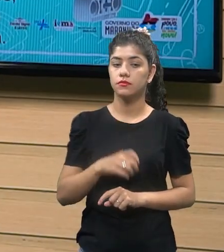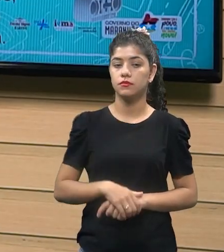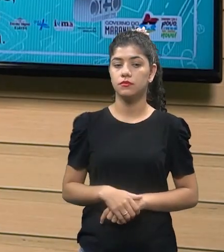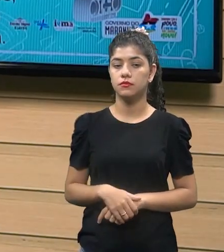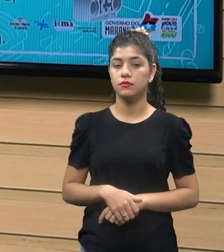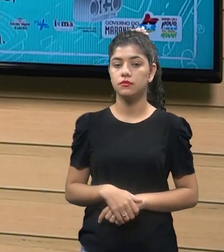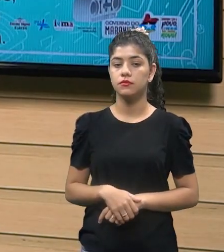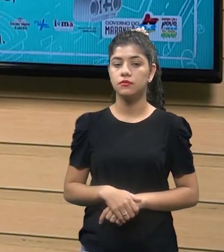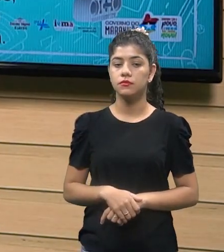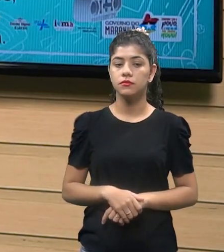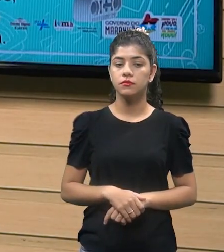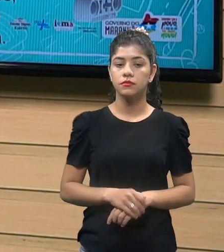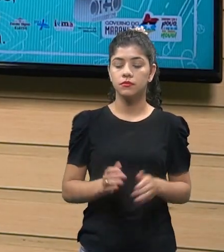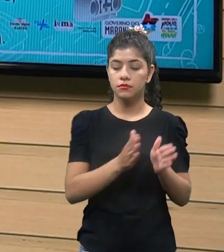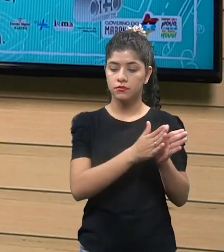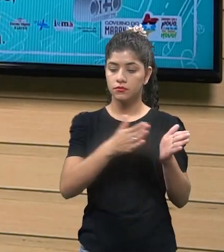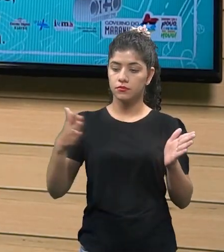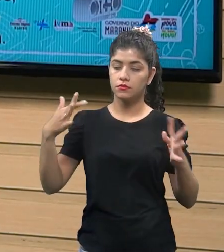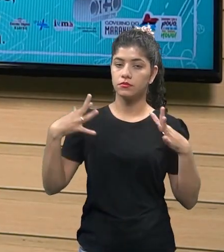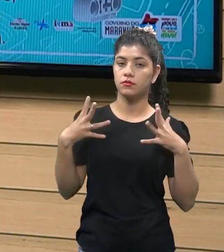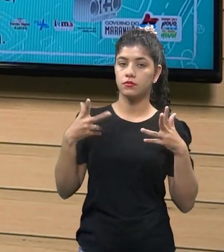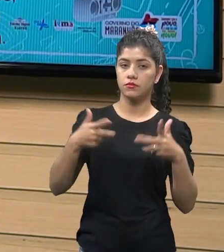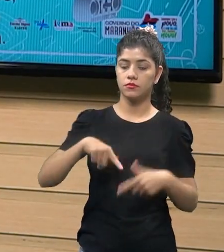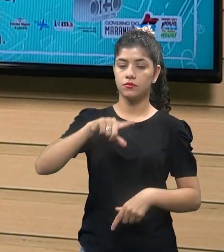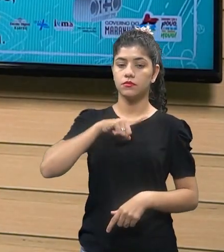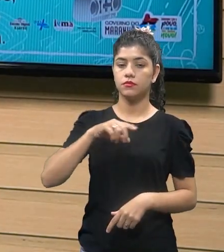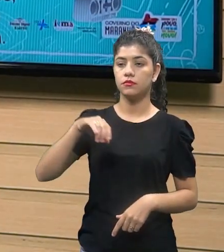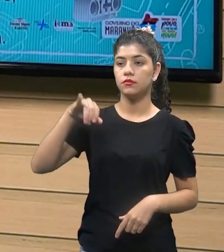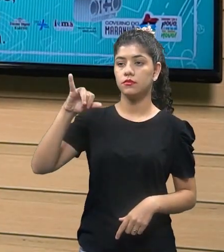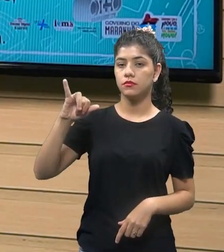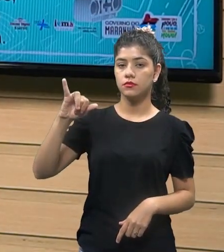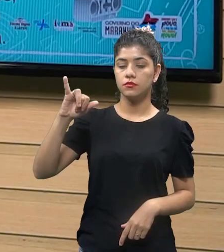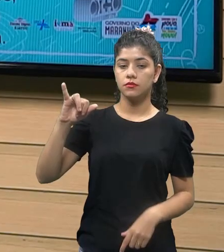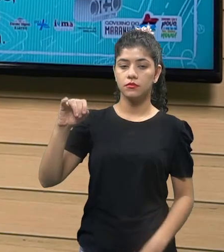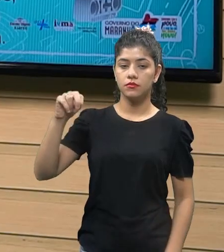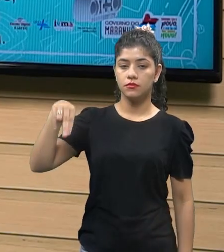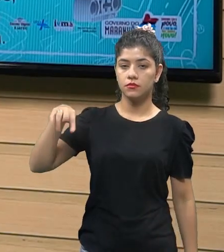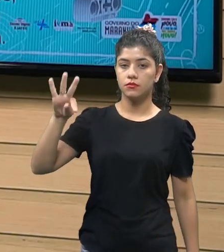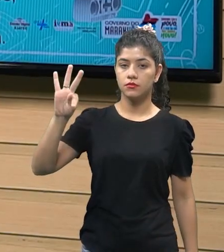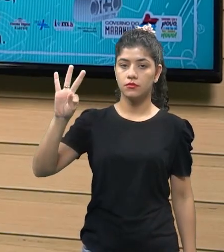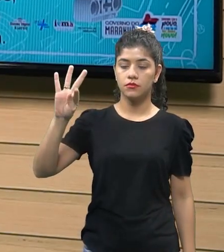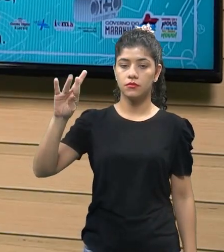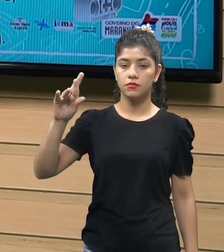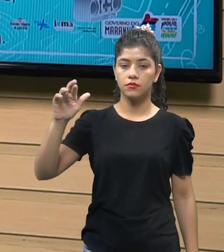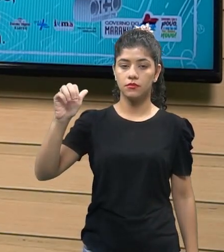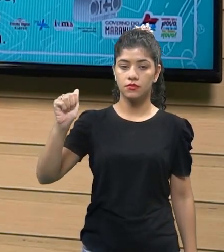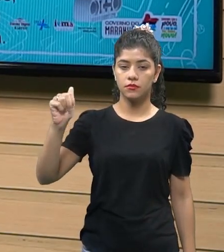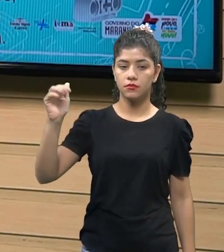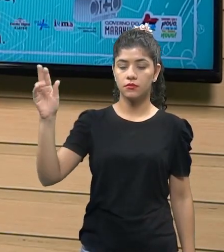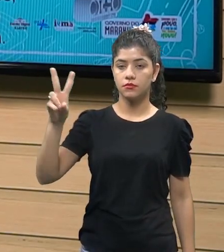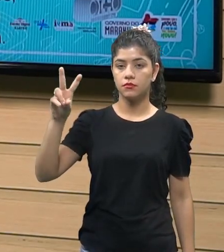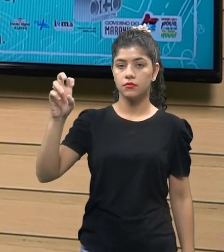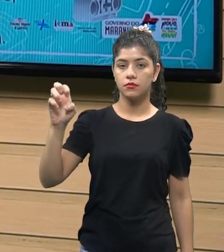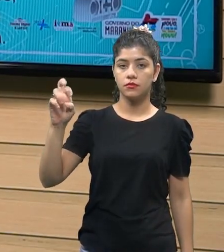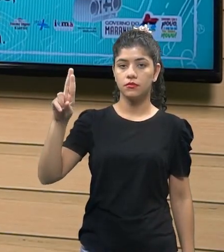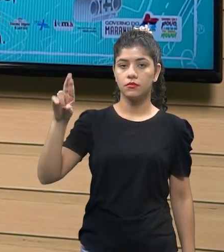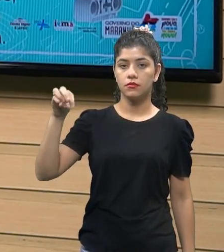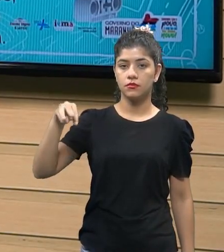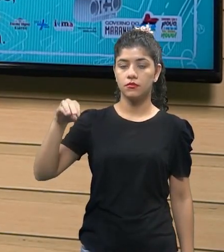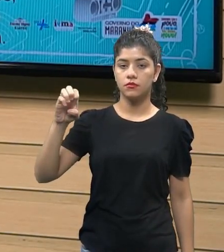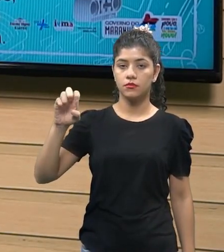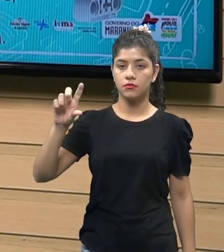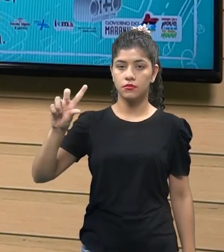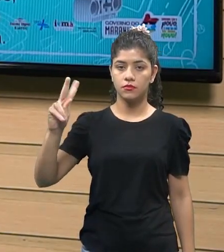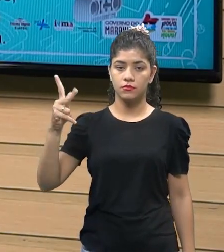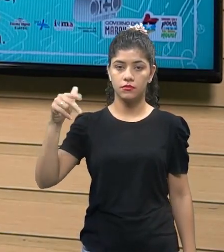bem no centro o verde. Todas as coisas estão dentro desse espectro, que vai do vermelho ao